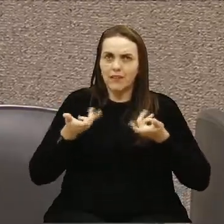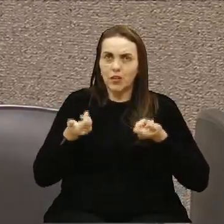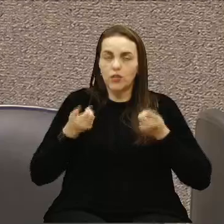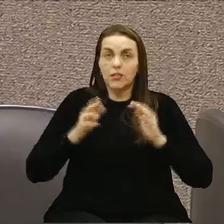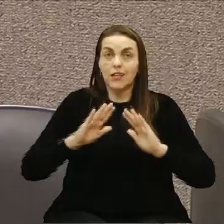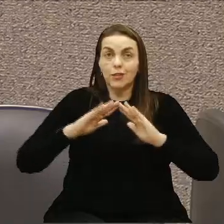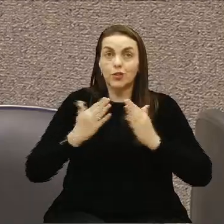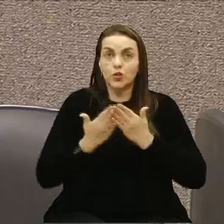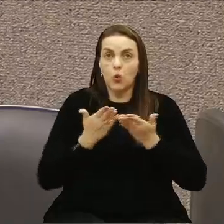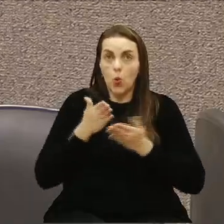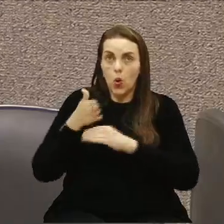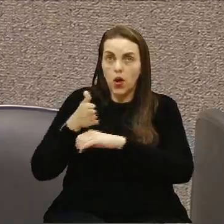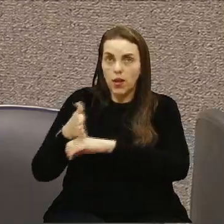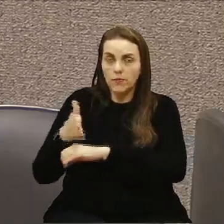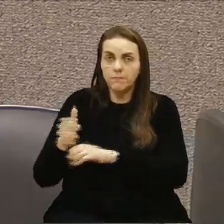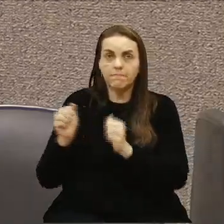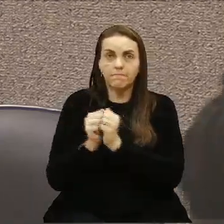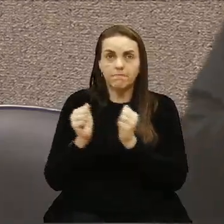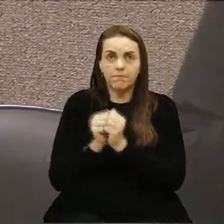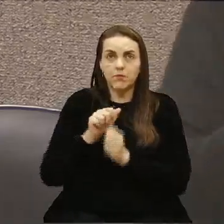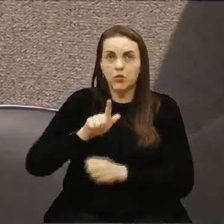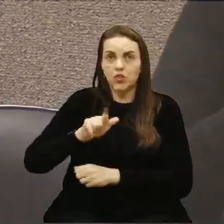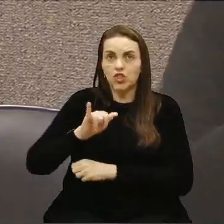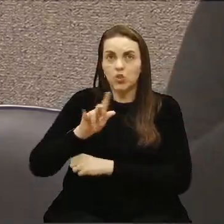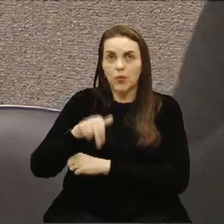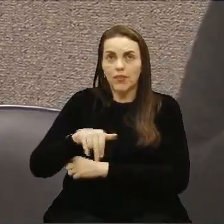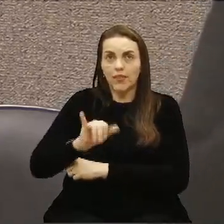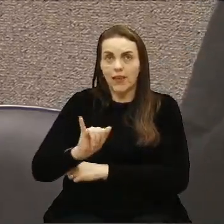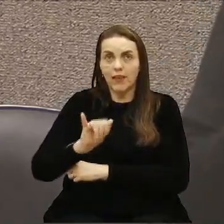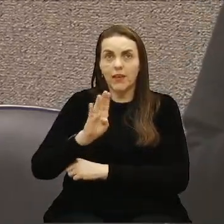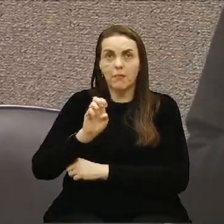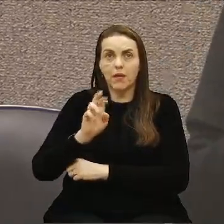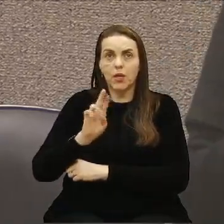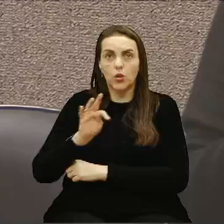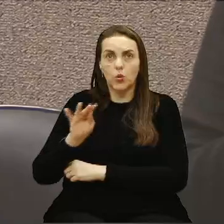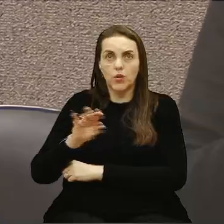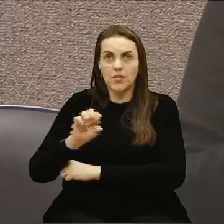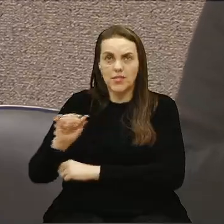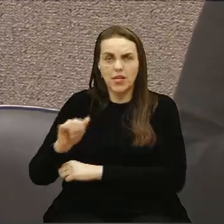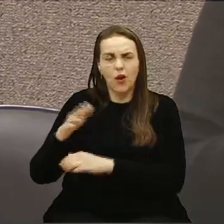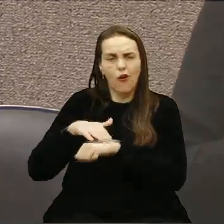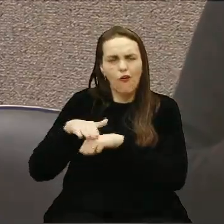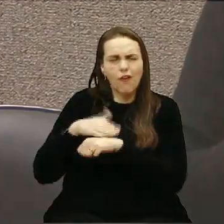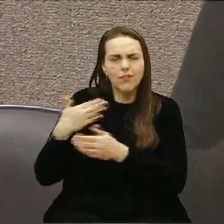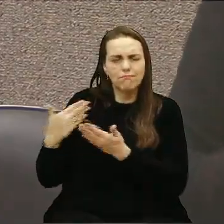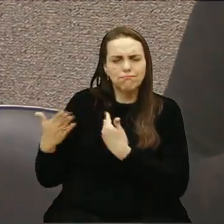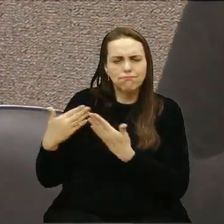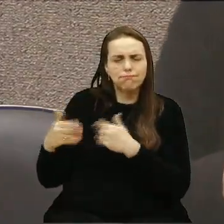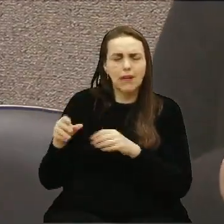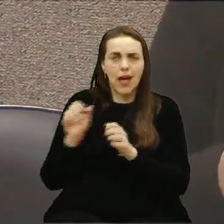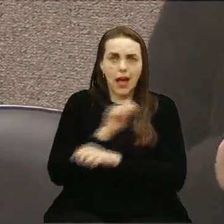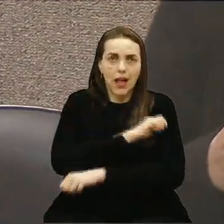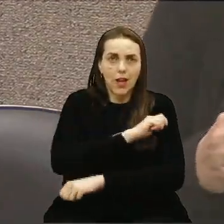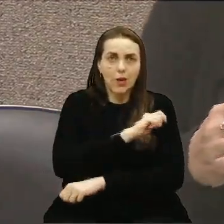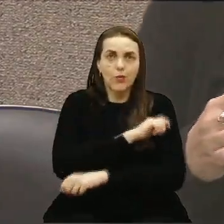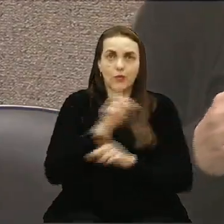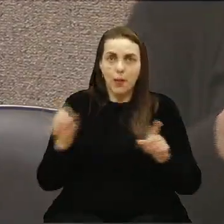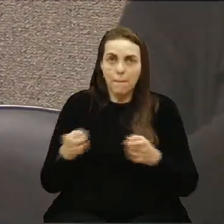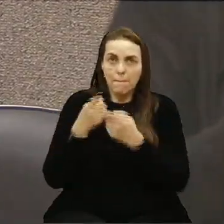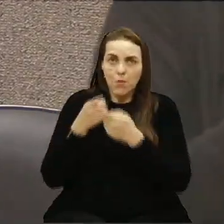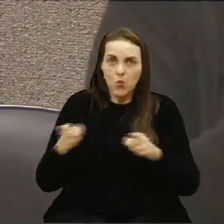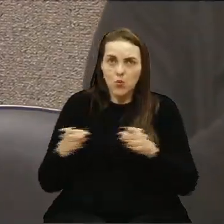escolas, junto com o Gilney Bertucci, conversando com os alunos, falando sobre a nossa música. E o Rafa Deboni, ele é